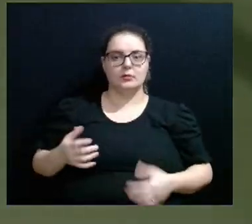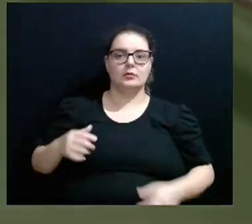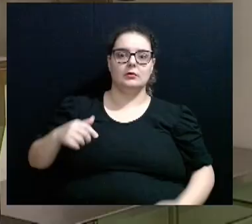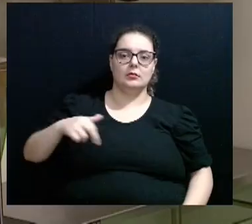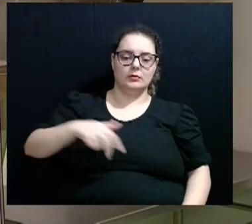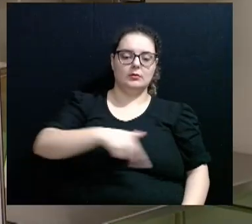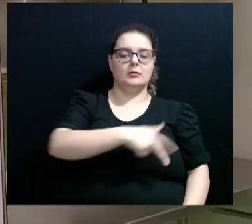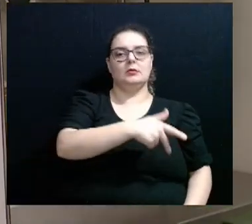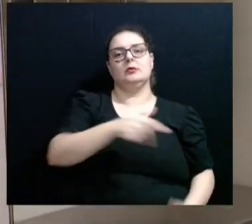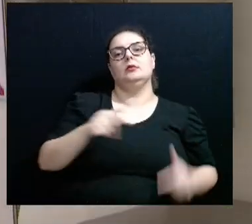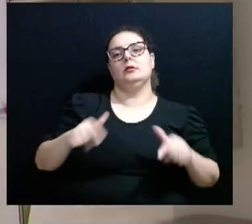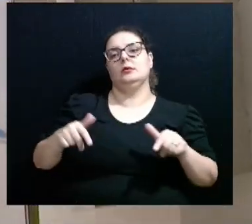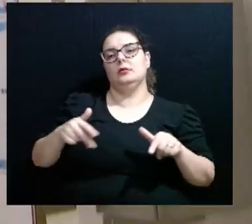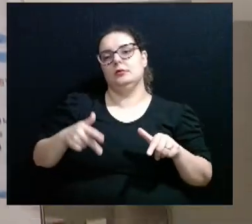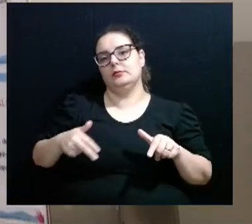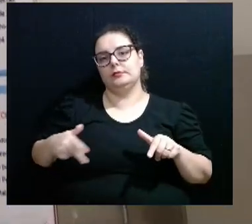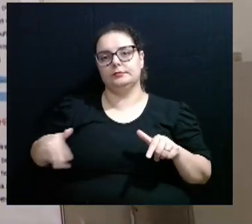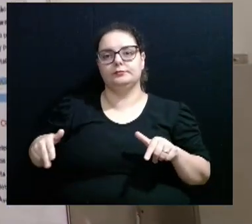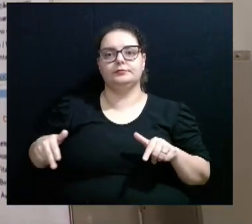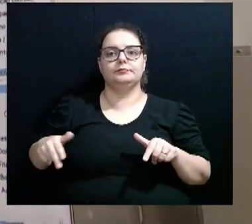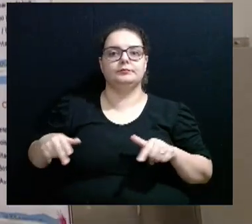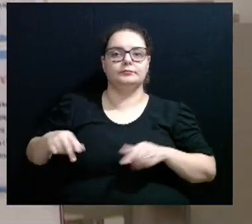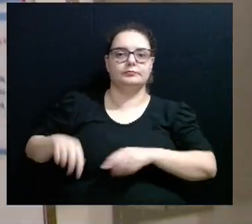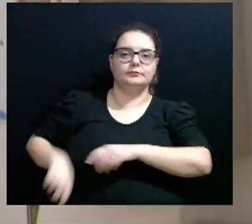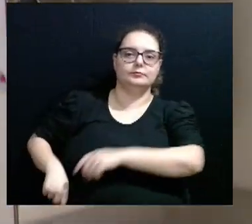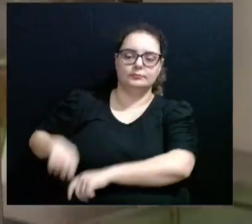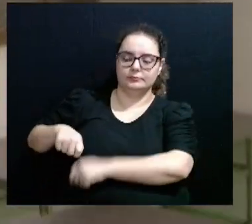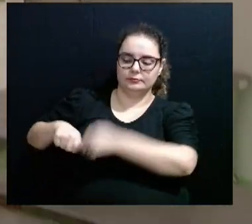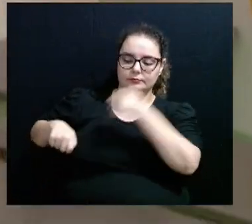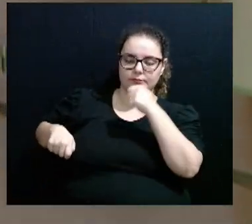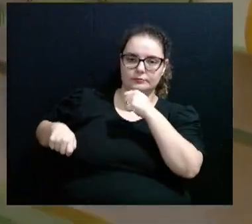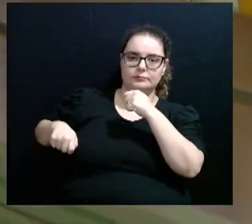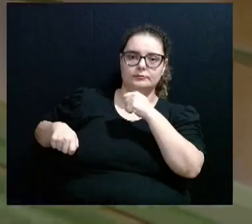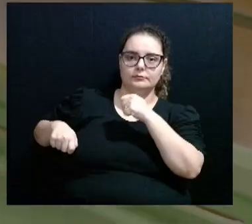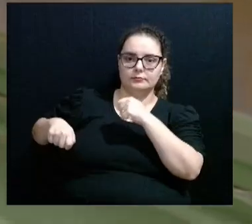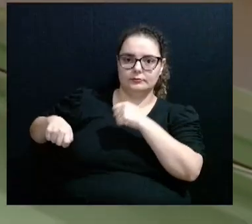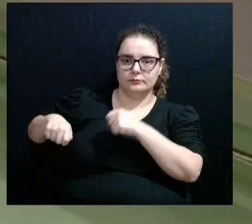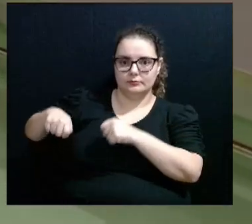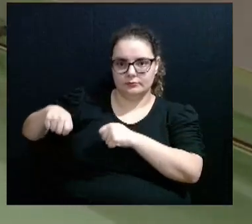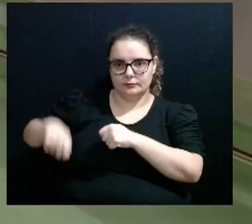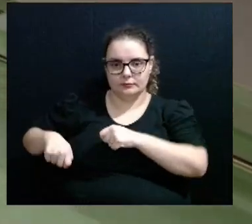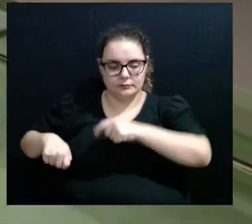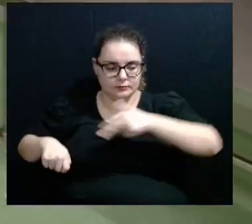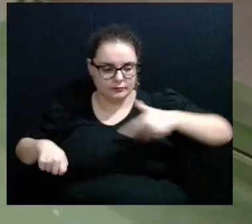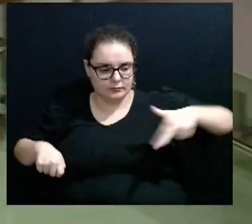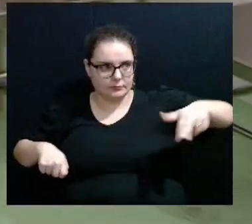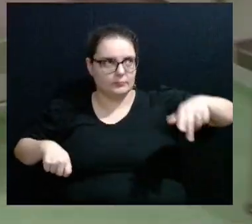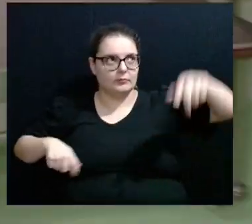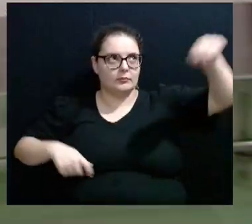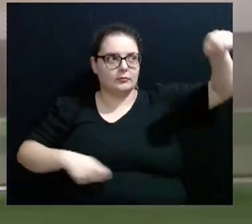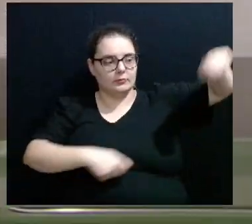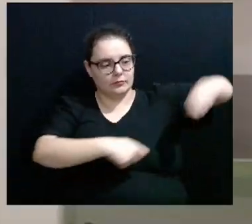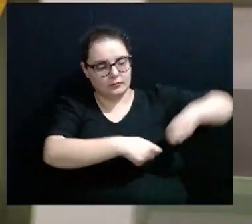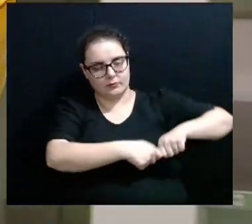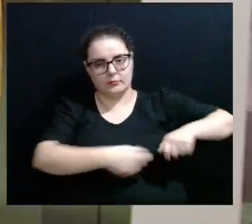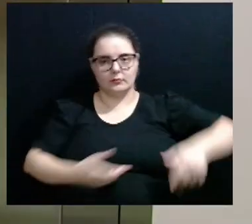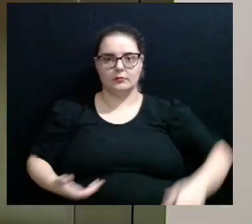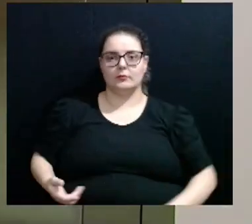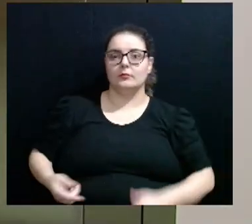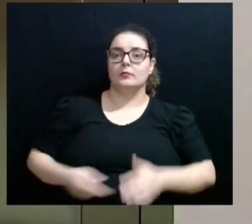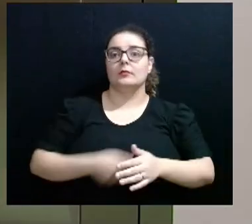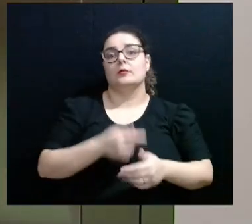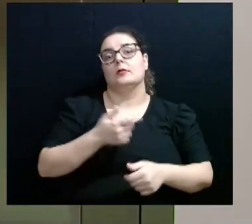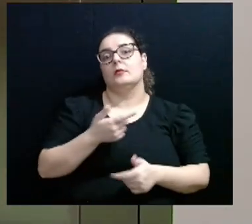outra, ele vai precisar desconectar e conectar na mangueira mais próxima para continuar o trabalho. Então, a primeira etapa do treinamento é conseguir ter